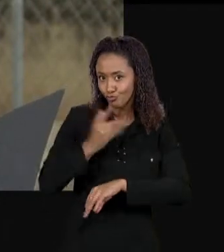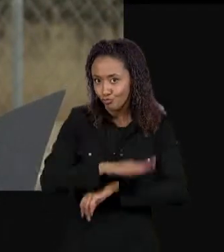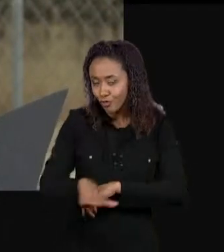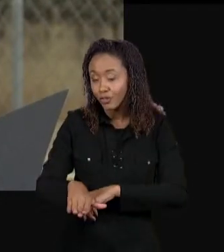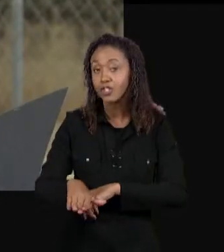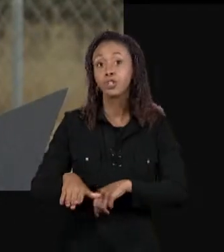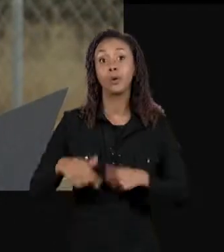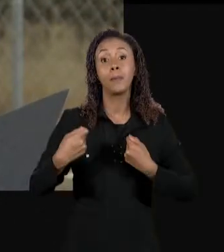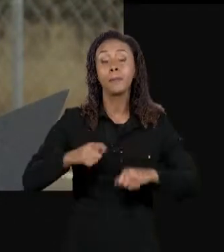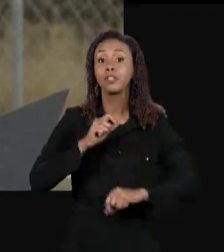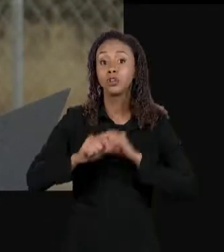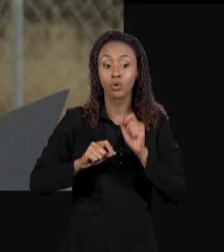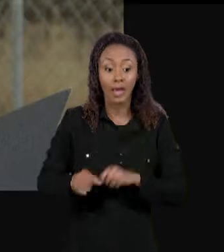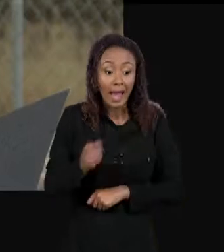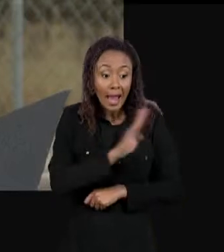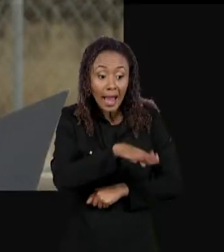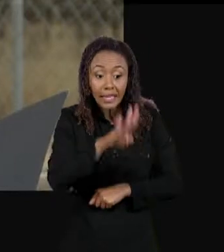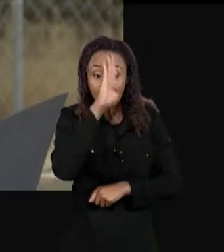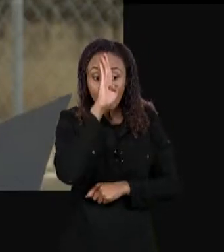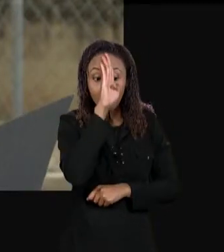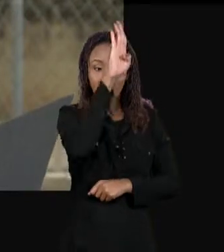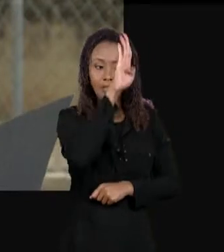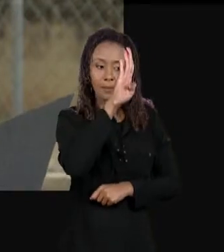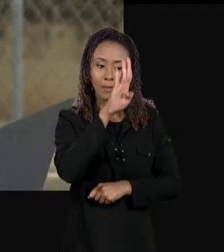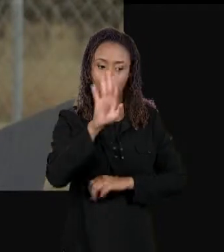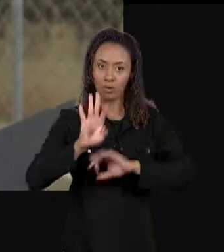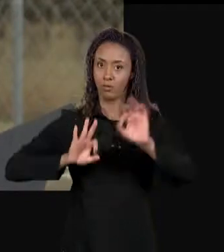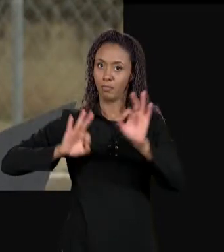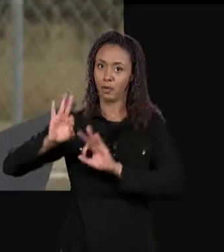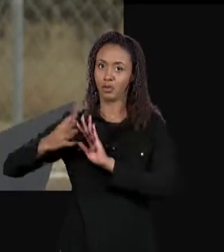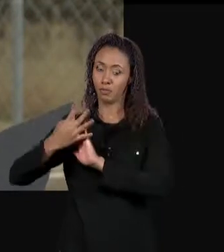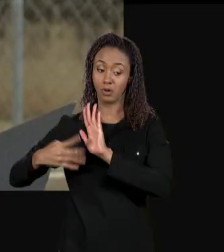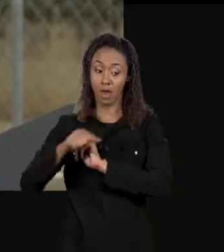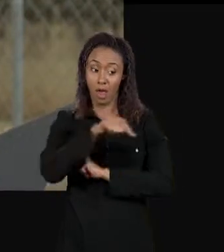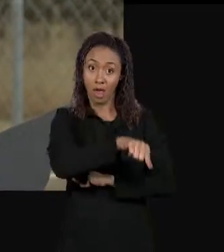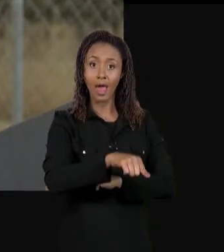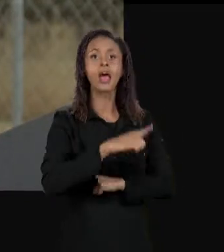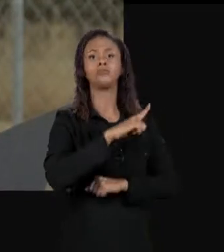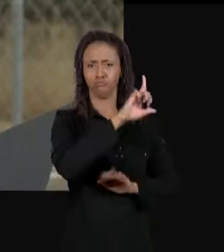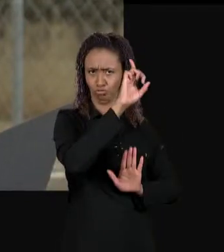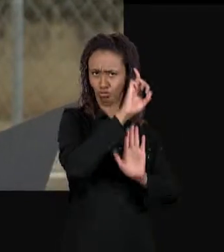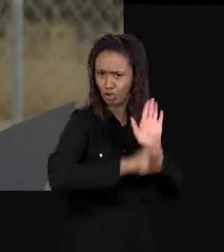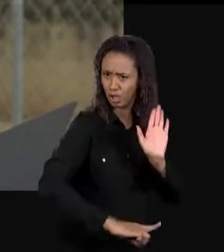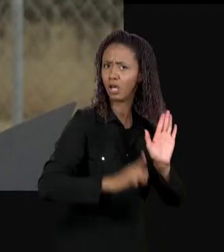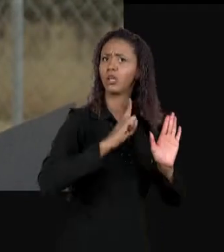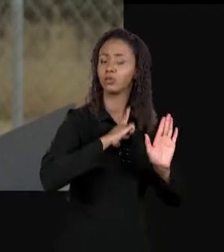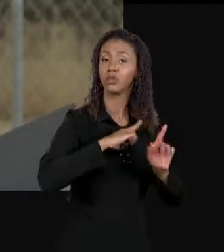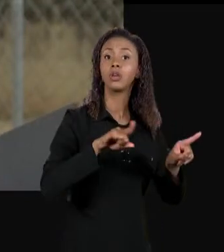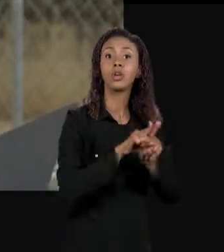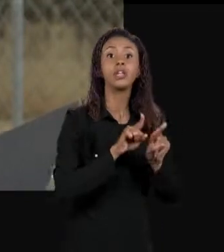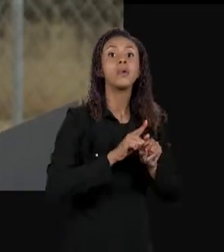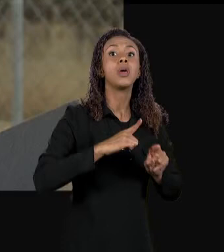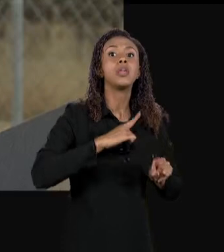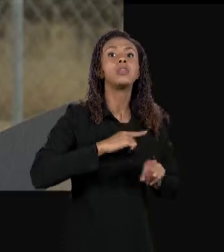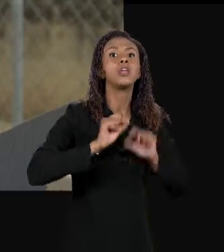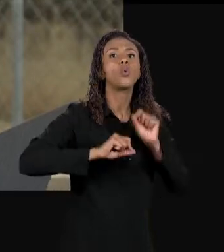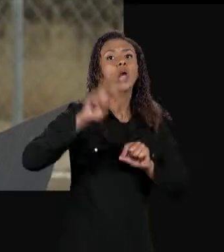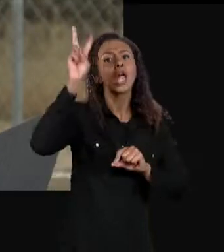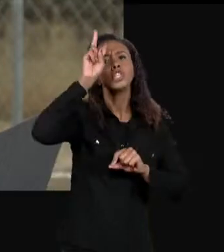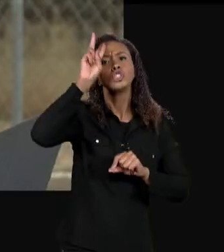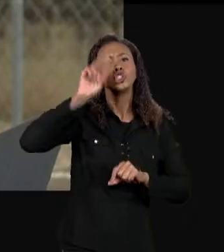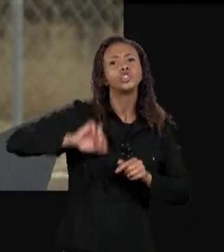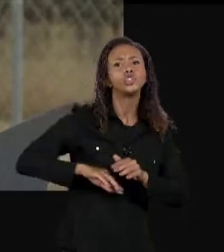criança, centro do planejamento curricular, é sujeito histórico e de direitos que, nas interações, relações e